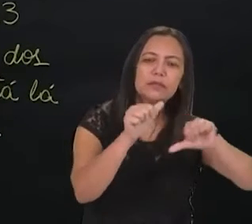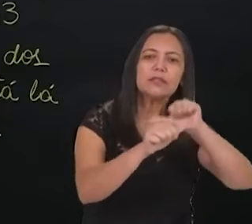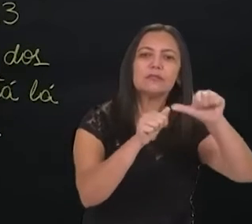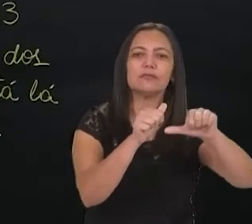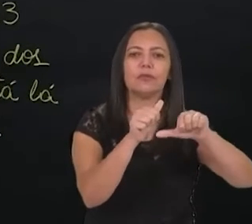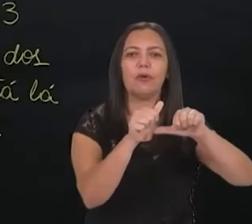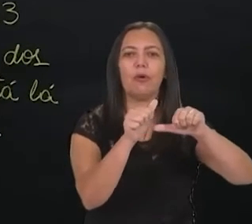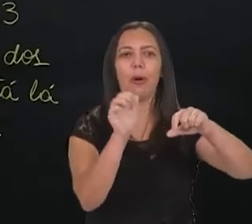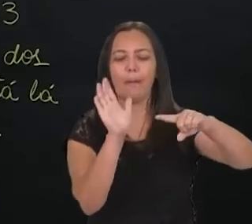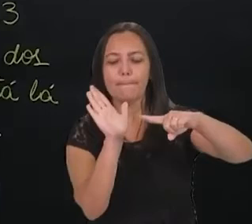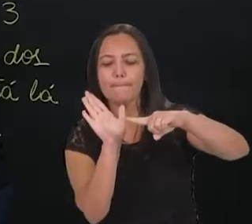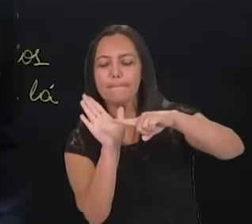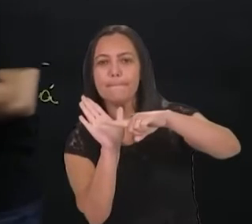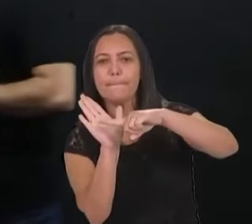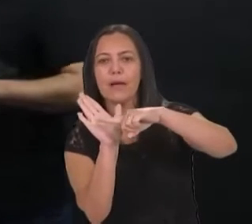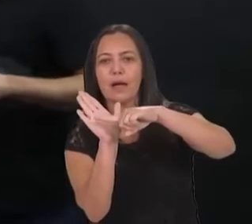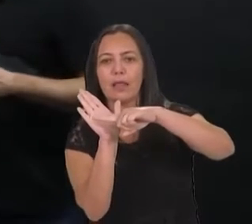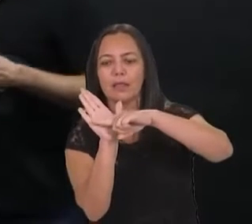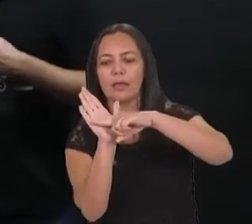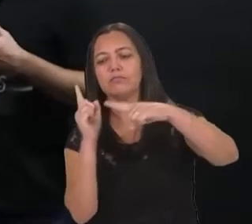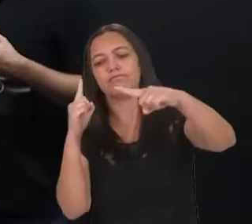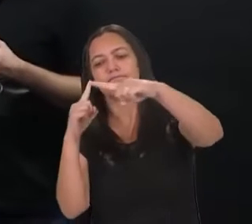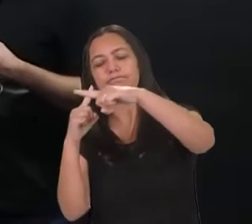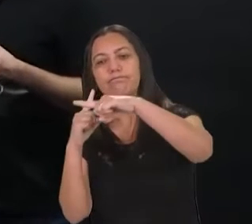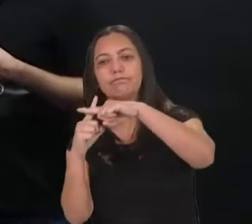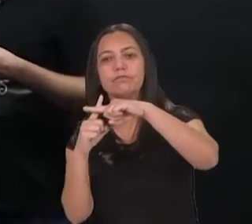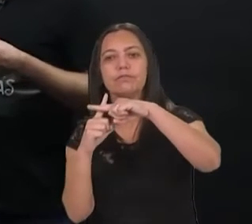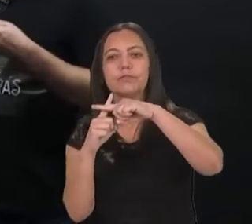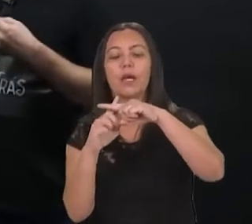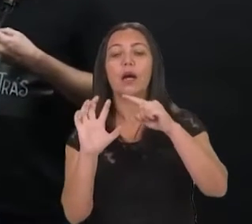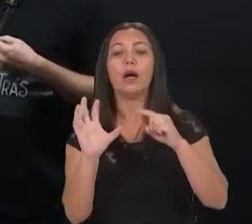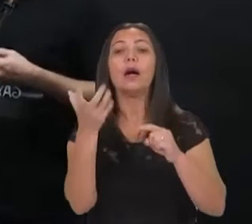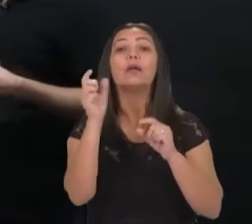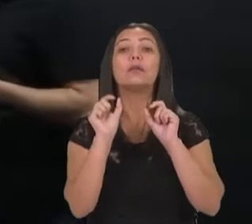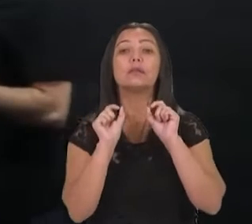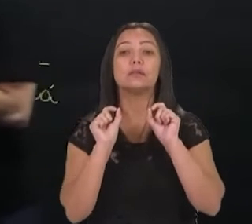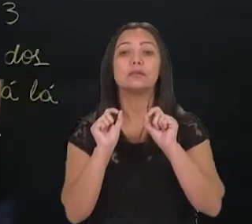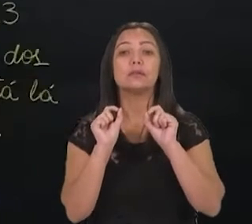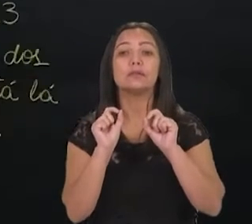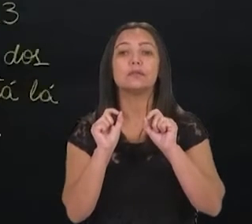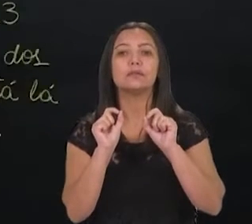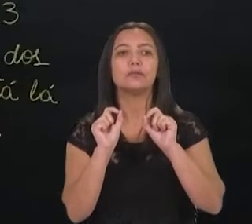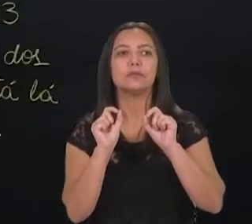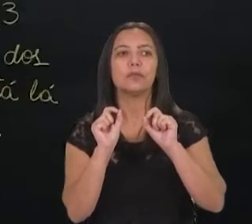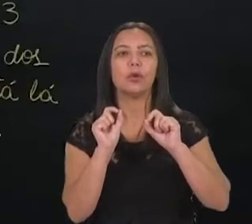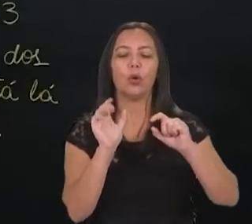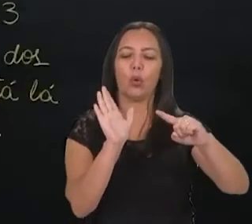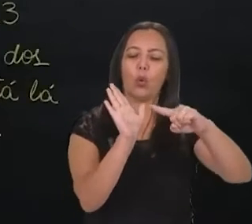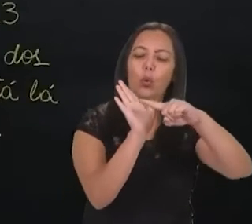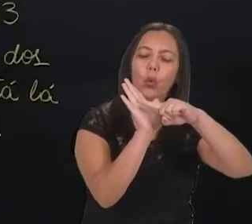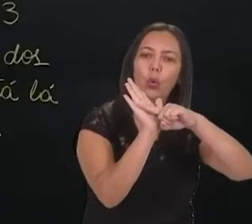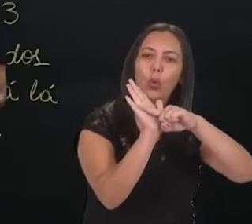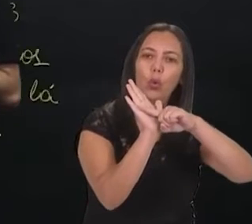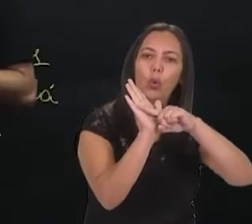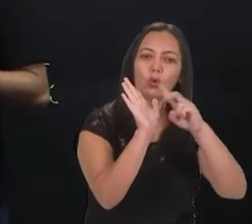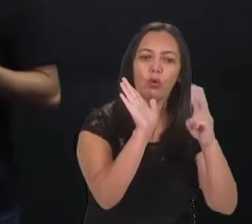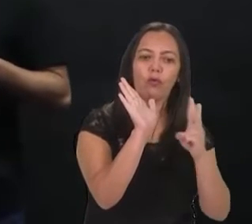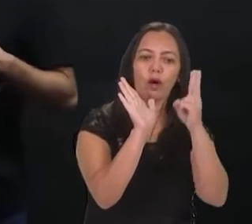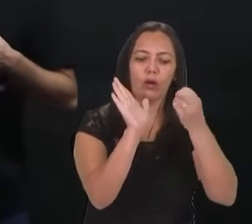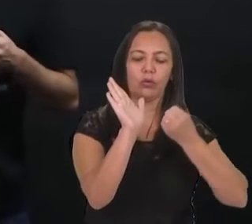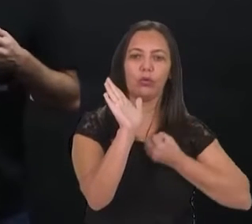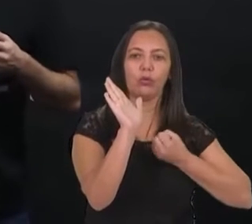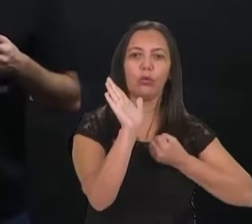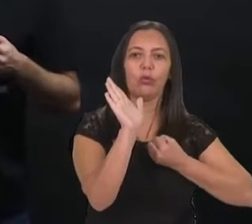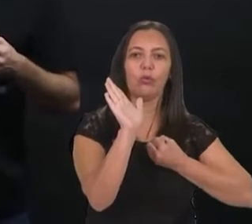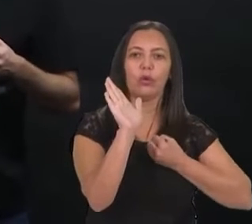você transforma essa subtração em uma adição, automaticamente o sinal do valor